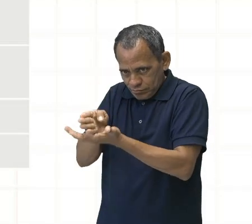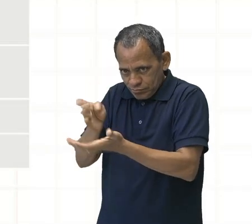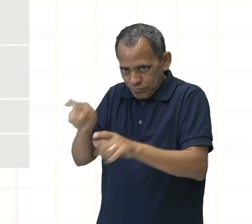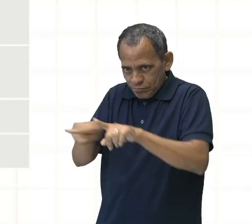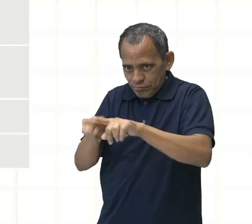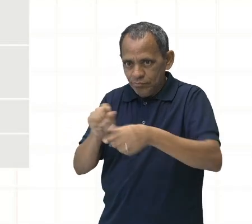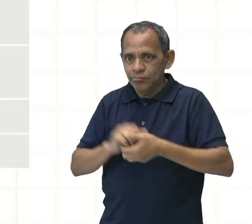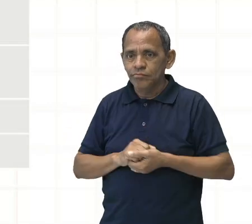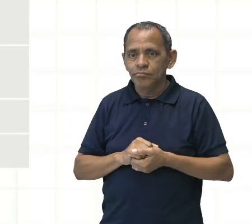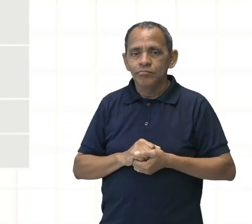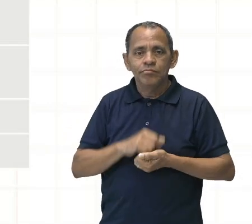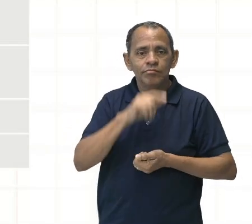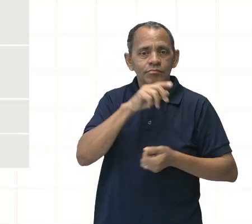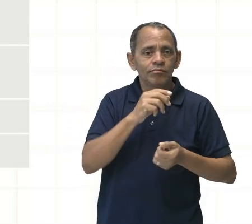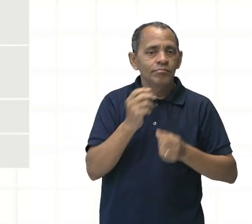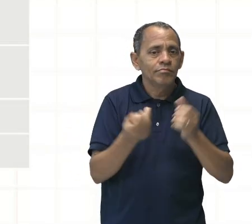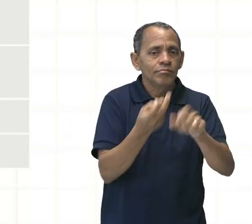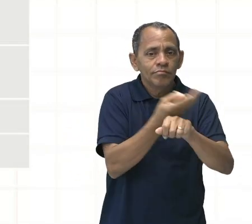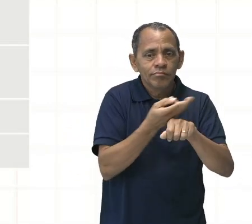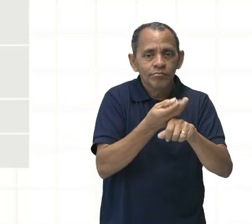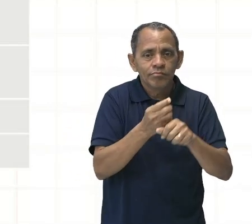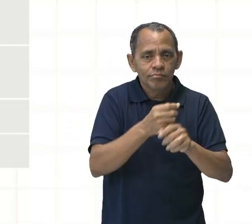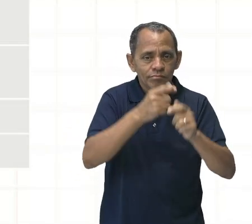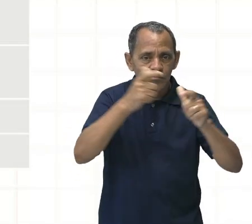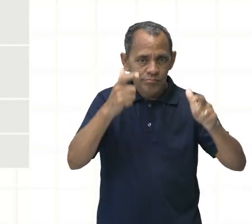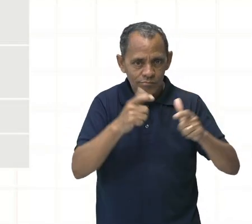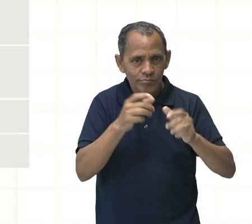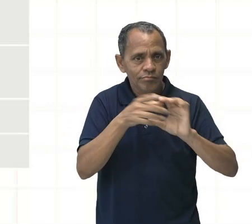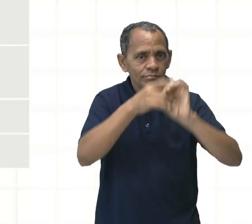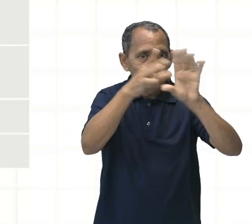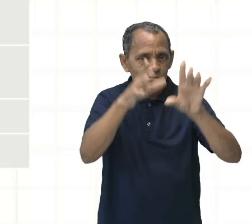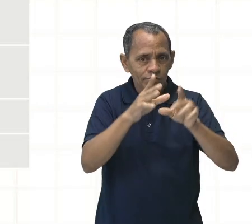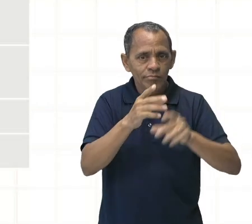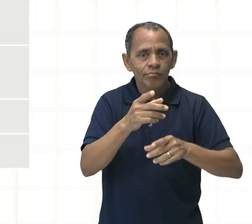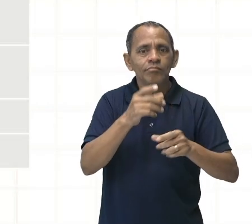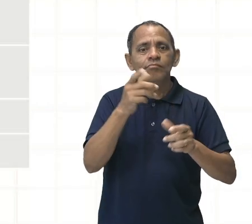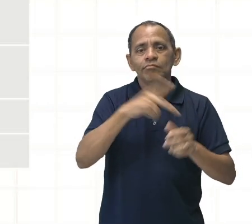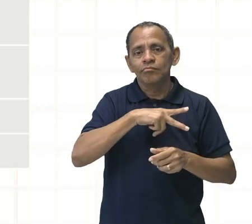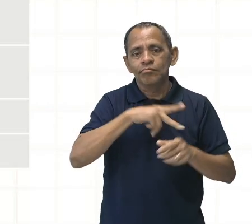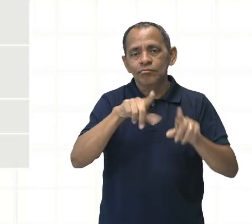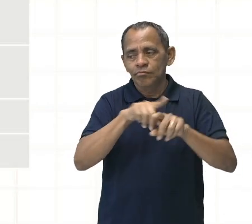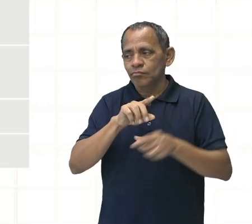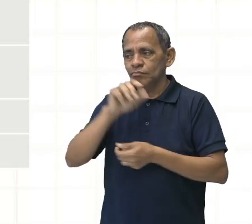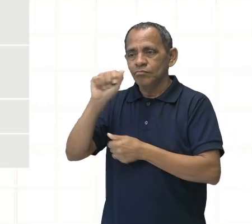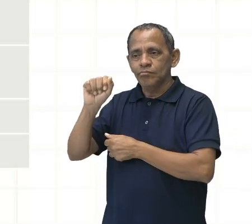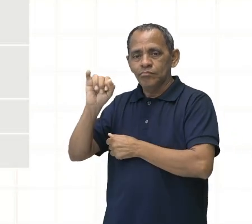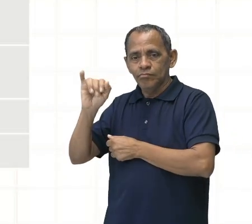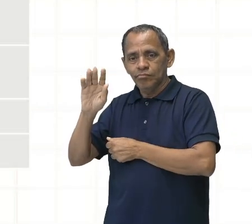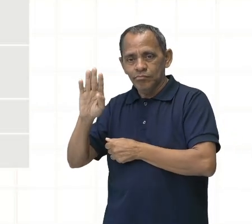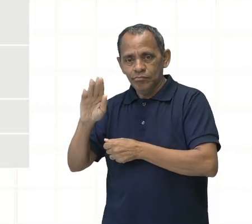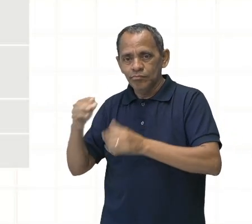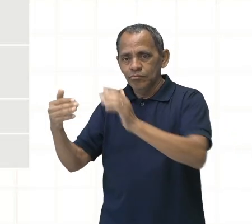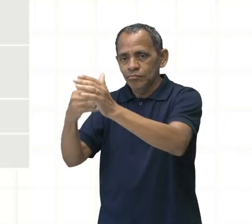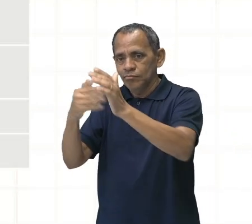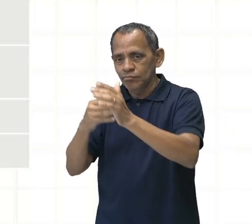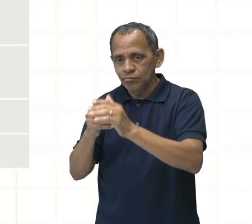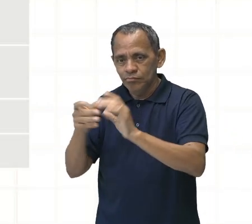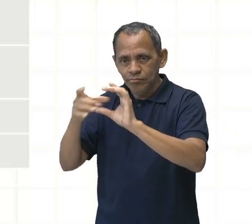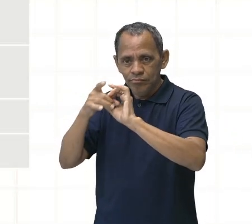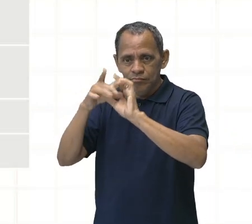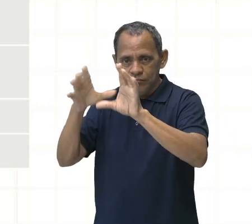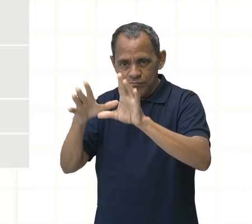ANL buscava a ampliação das liberdades individuais, a AIB buscava limite para a